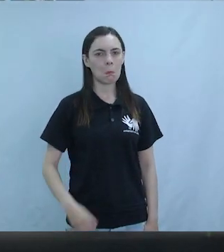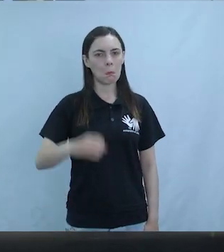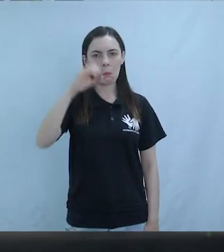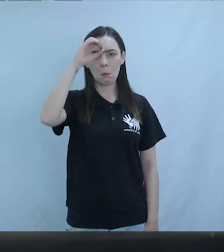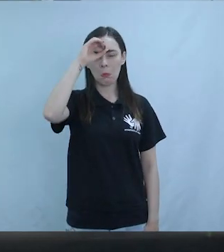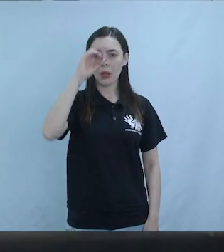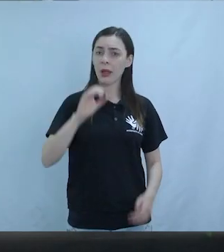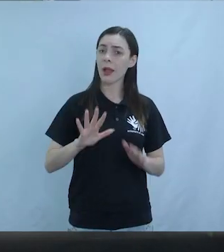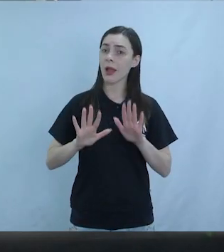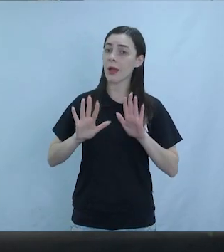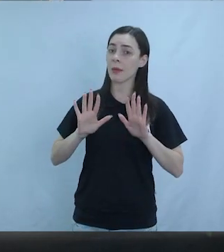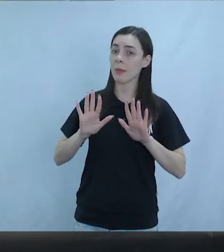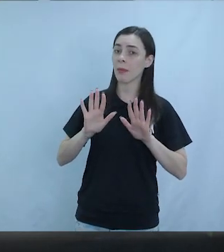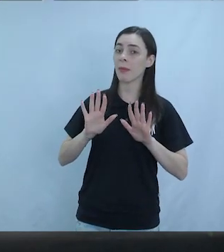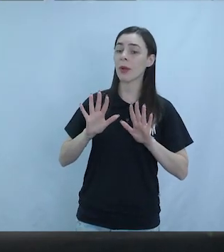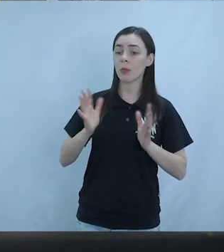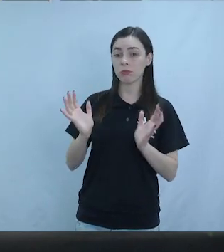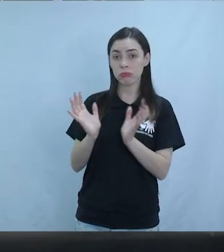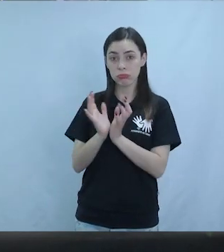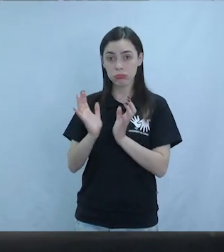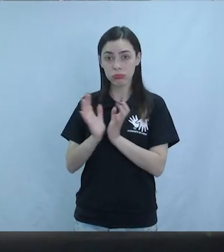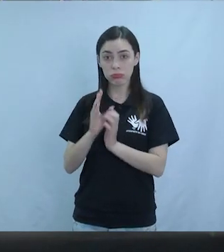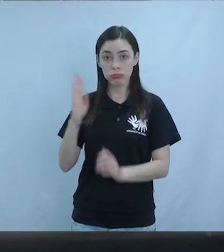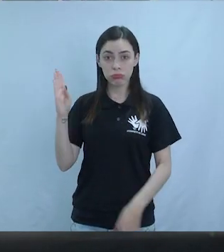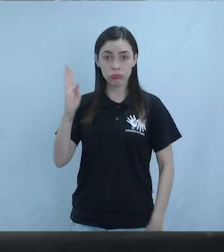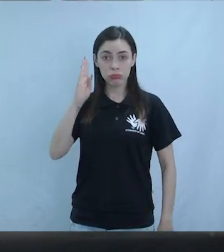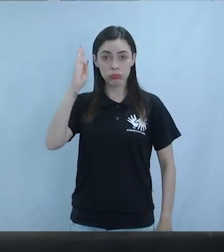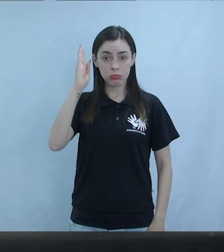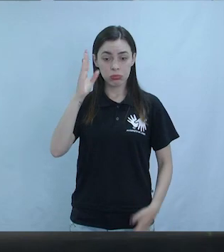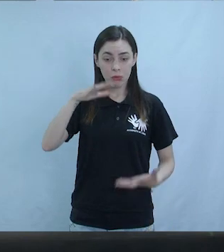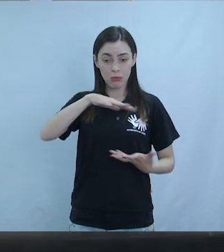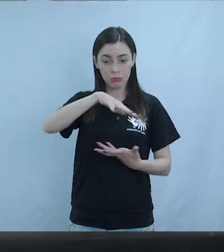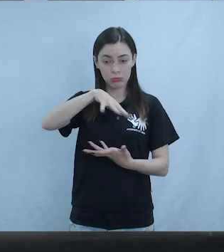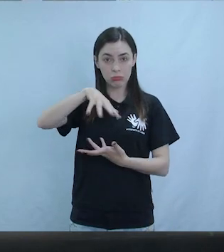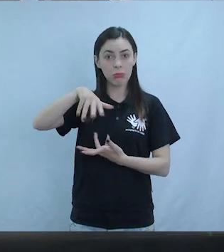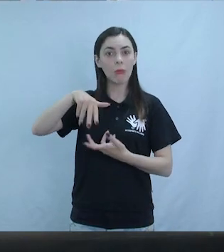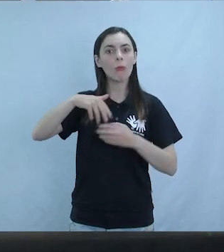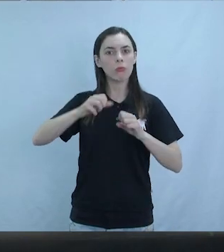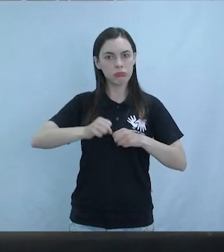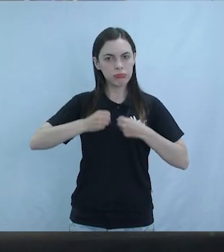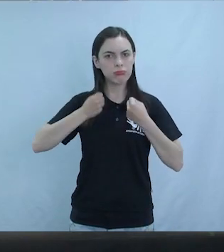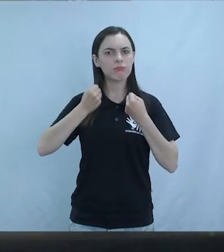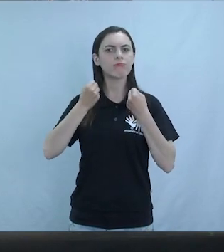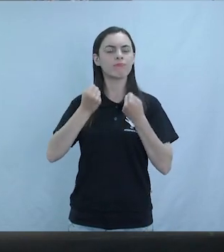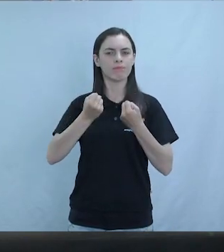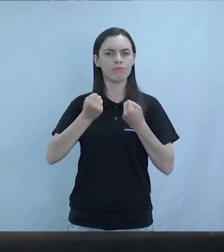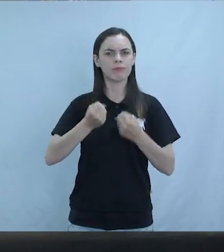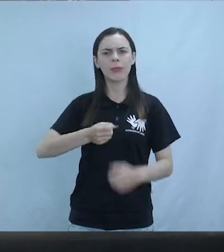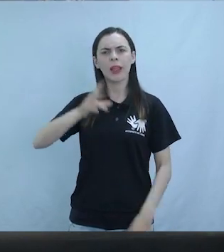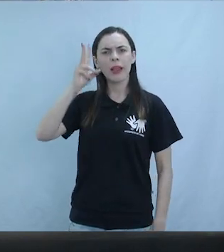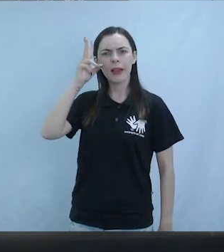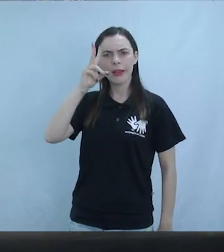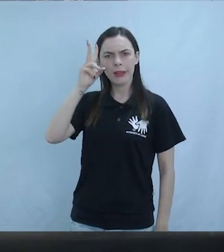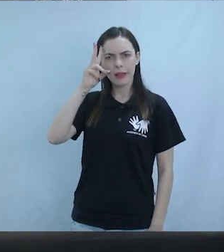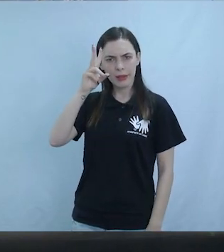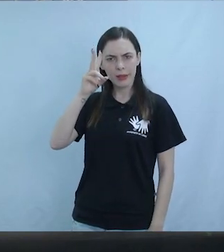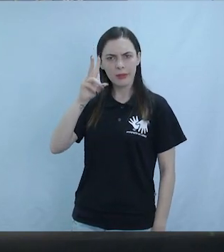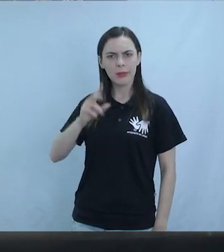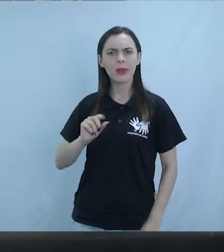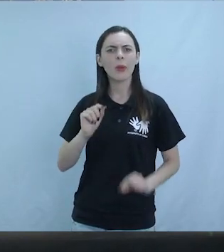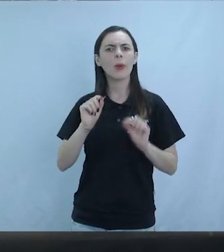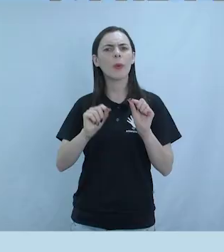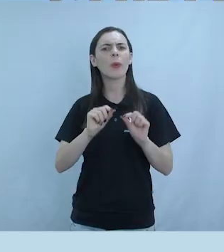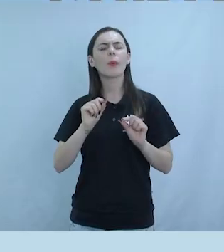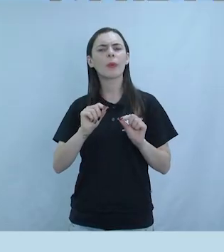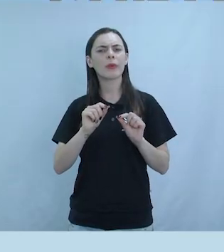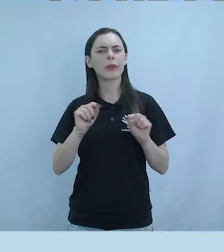Não? Mas eles defendiam a terra. Lembram que eles defendiam